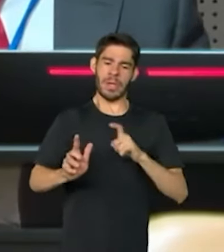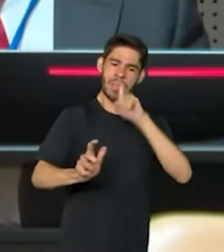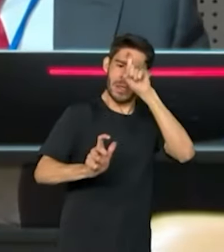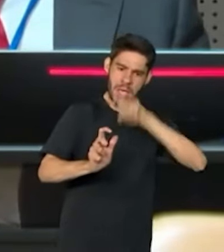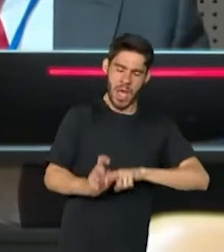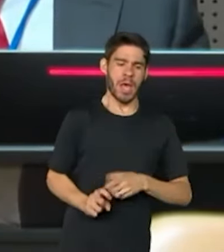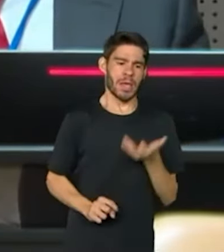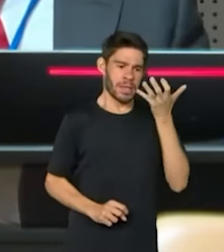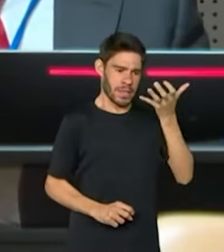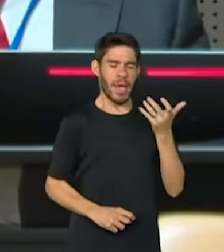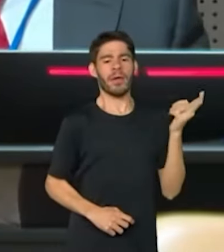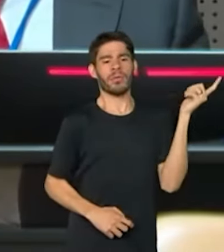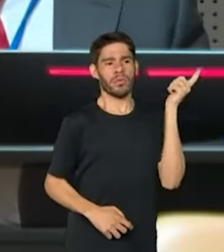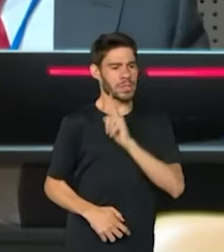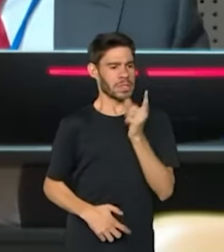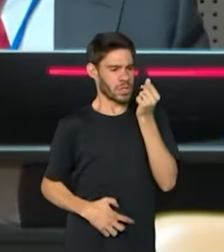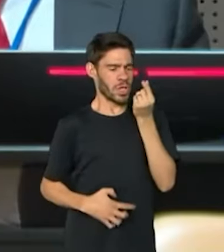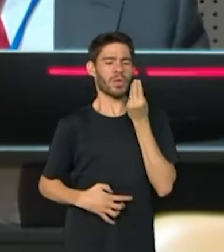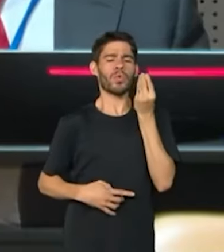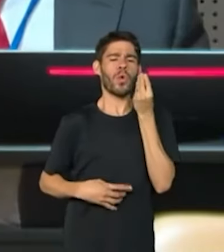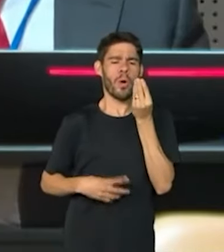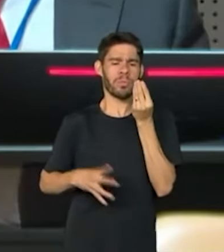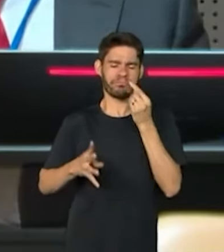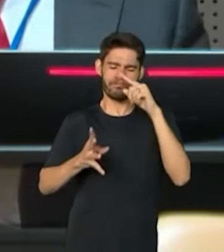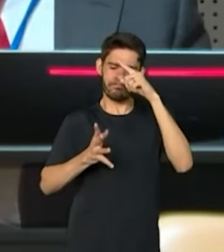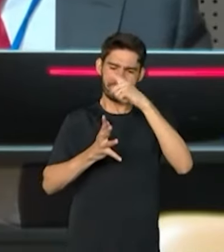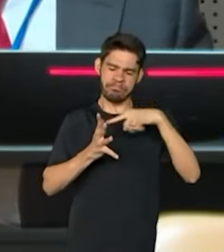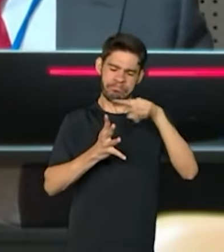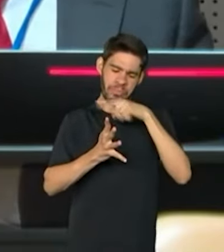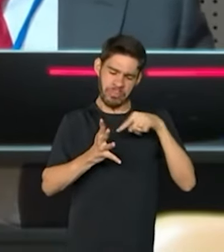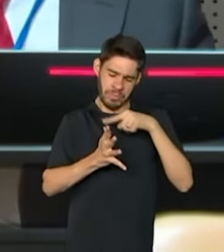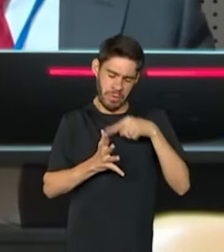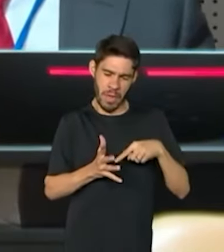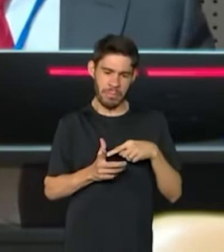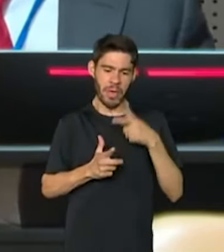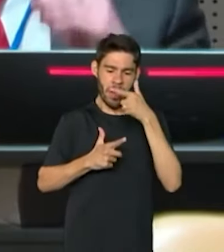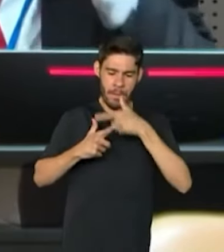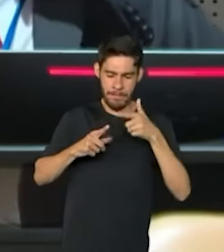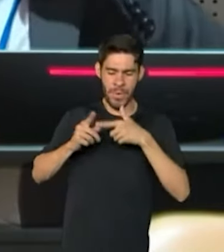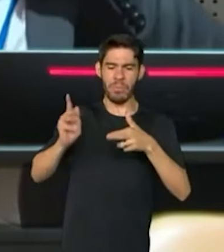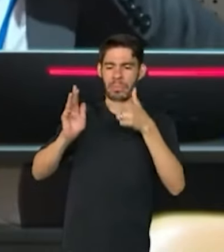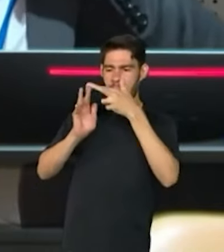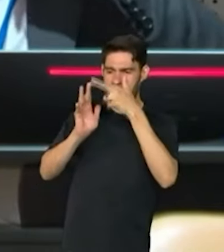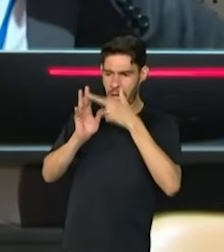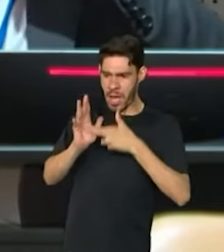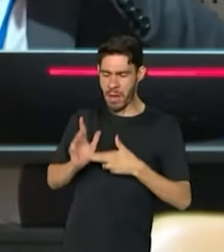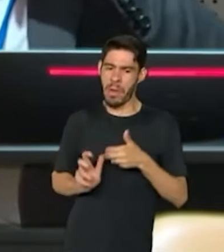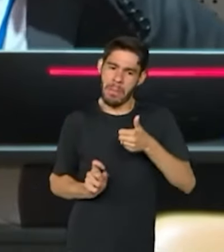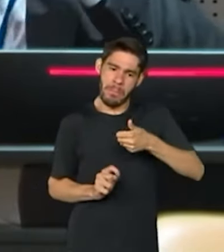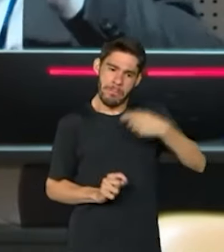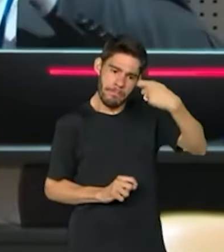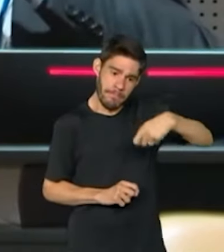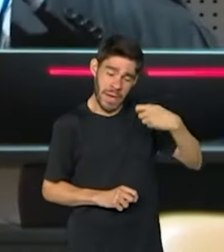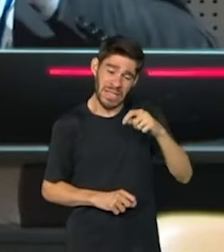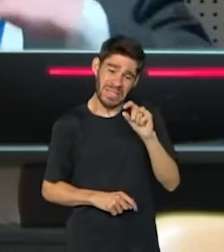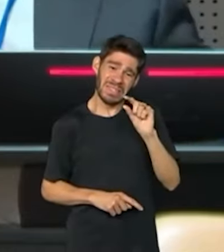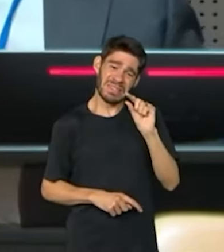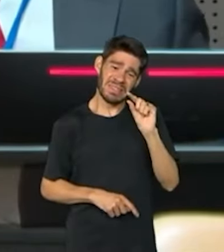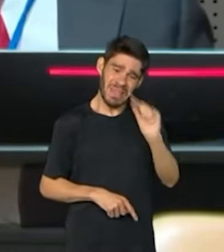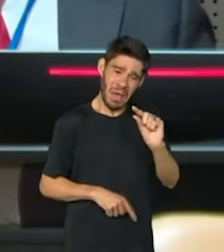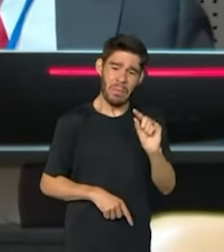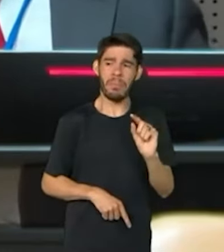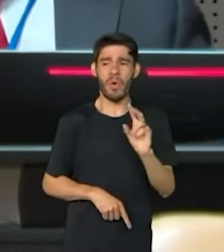ganhar dinheiro fazendo aposta. E esse é um problema que nós vamos ter que regular, porque senão daqui a pouco a gente vai